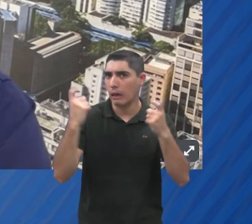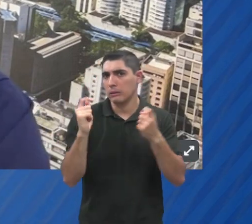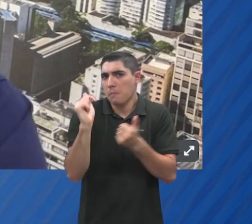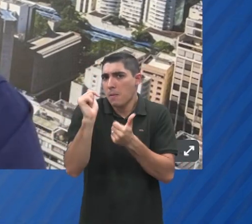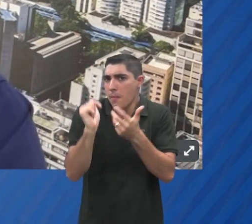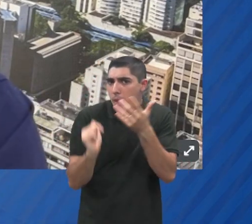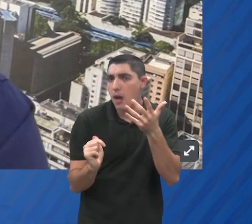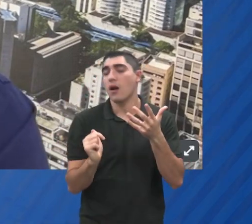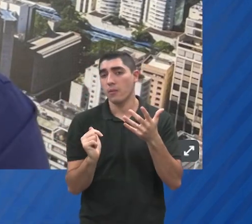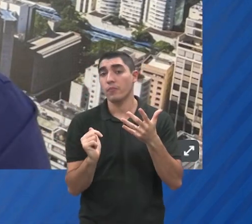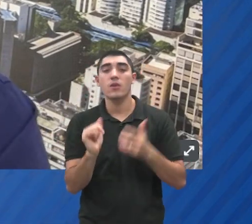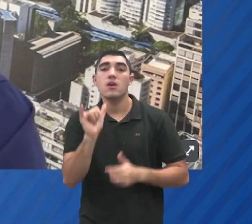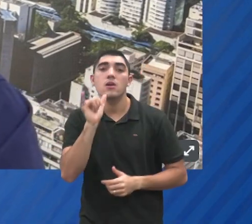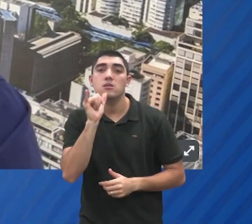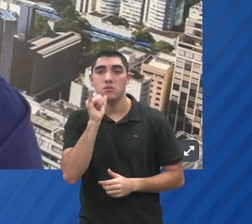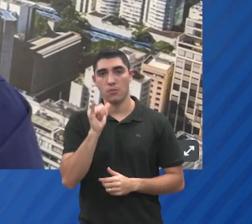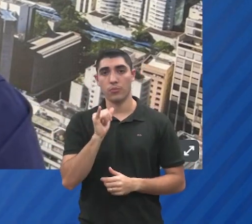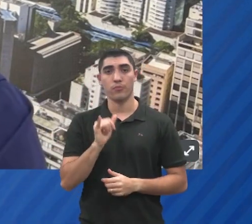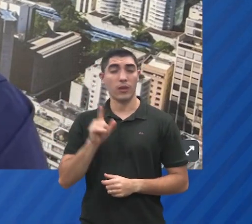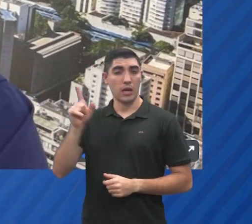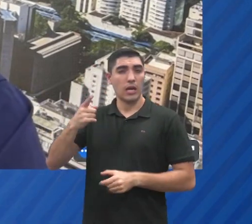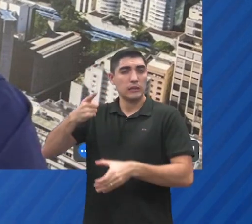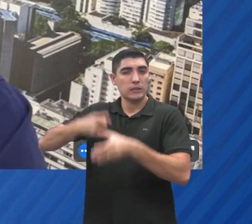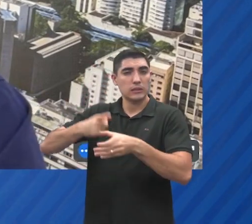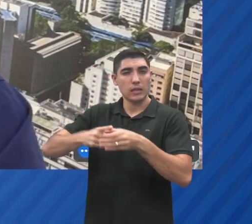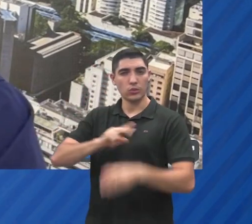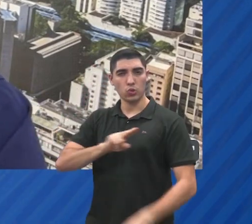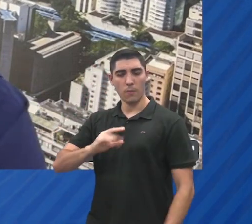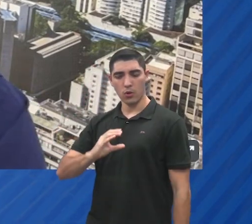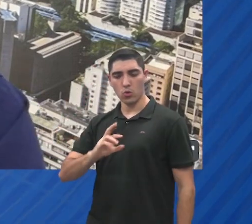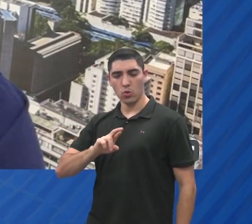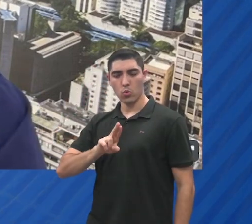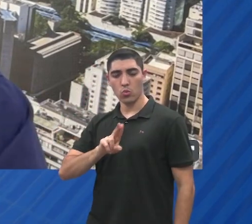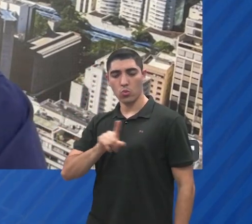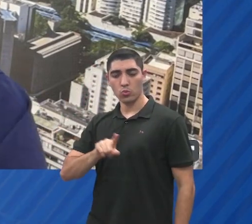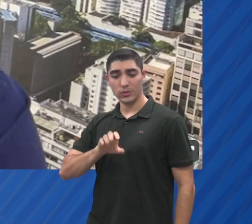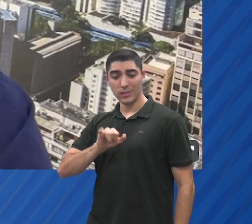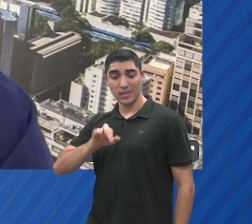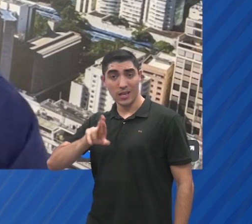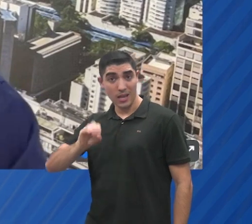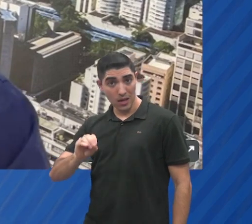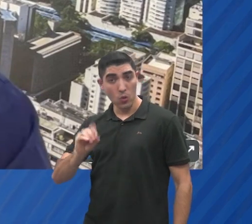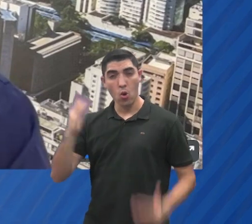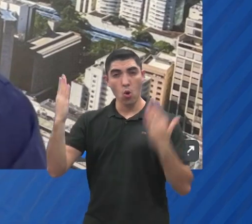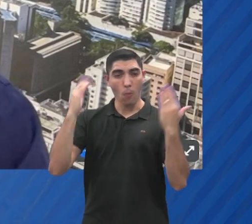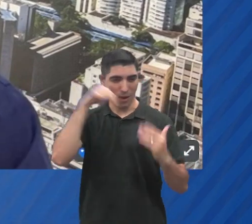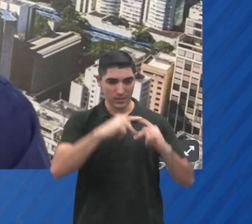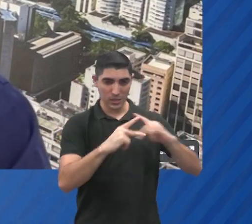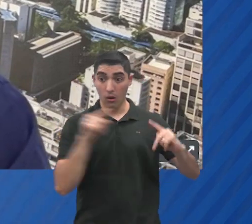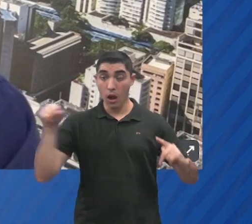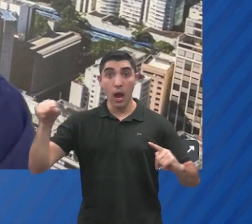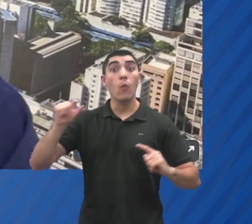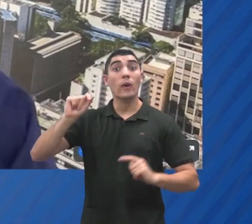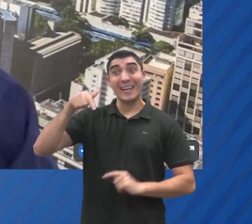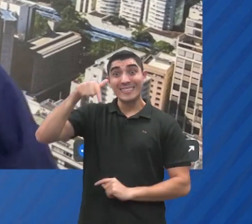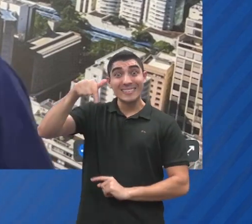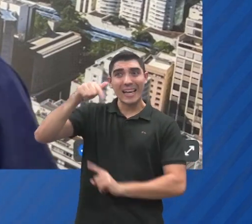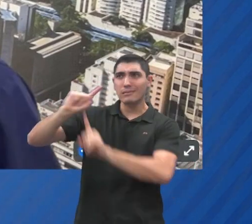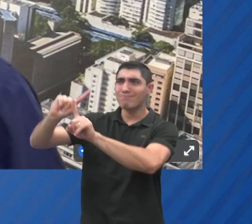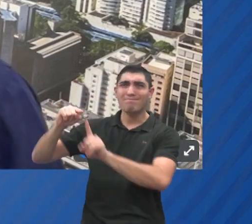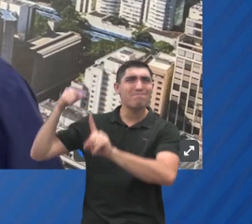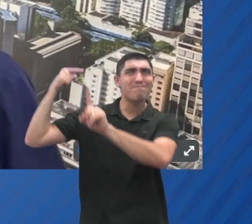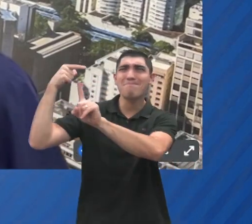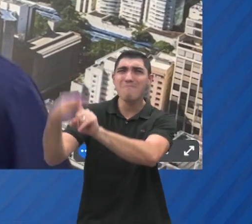gente verifica, por exemplo, que a violência de Cruzeiro, de cidade de Cruzeiro, ela é 7 vezes maior do que São José dos